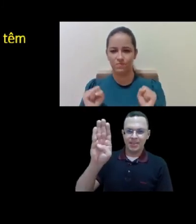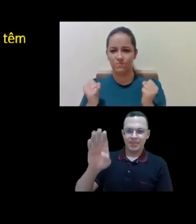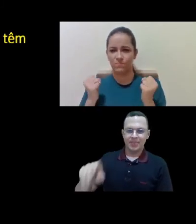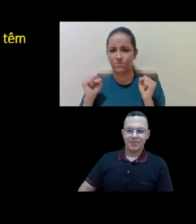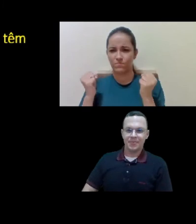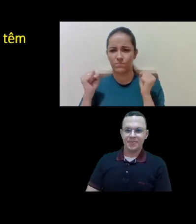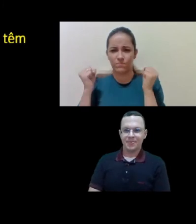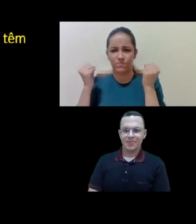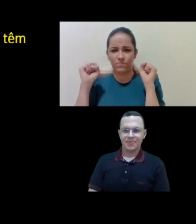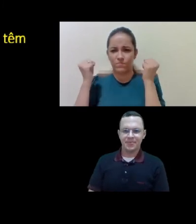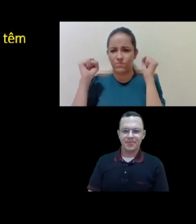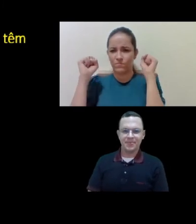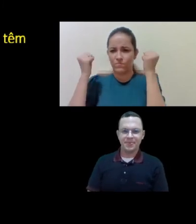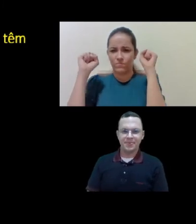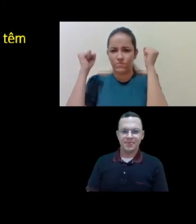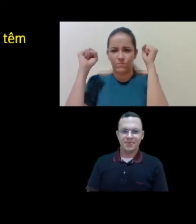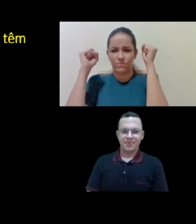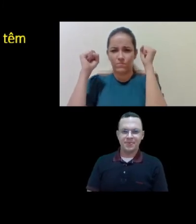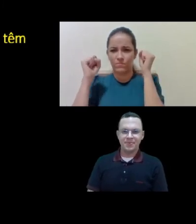B,